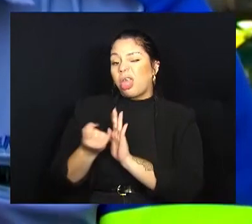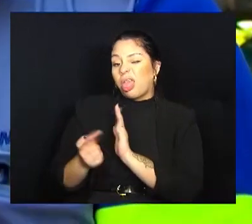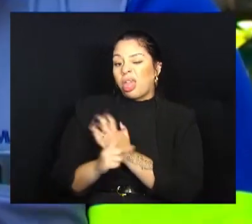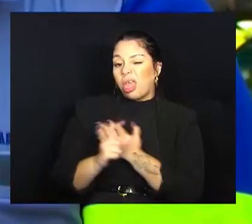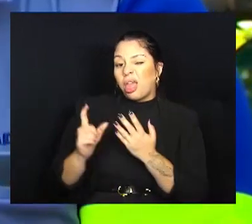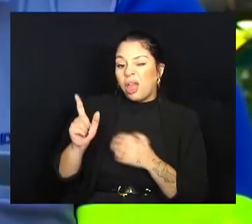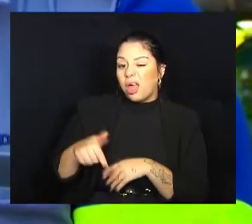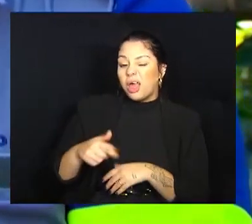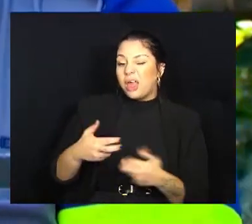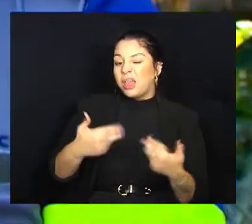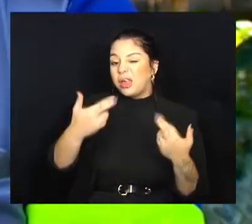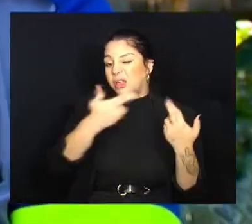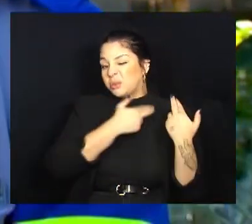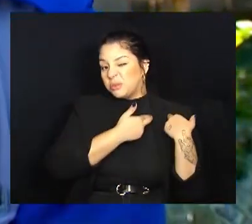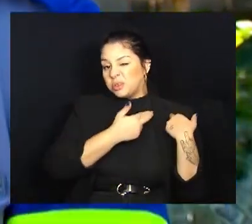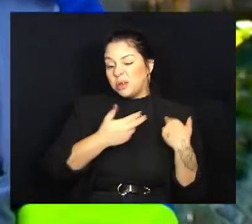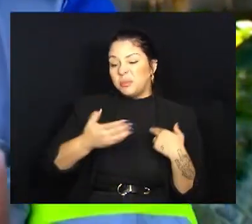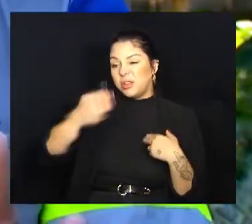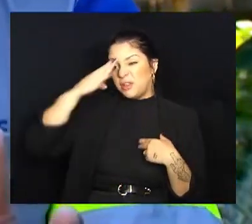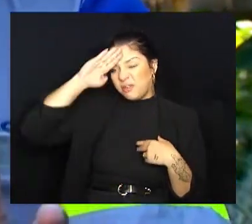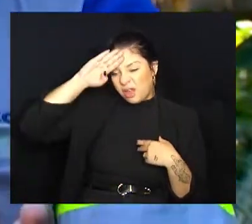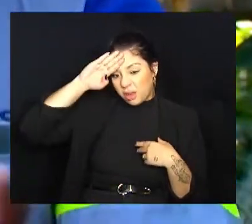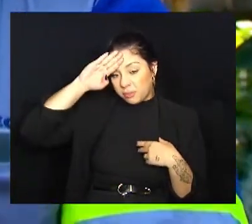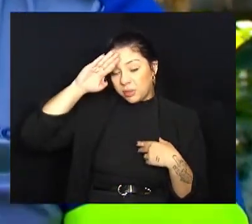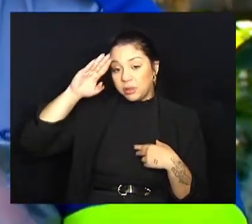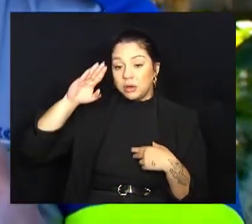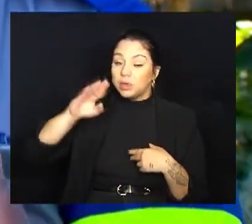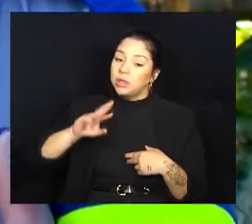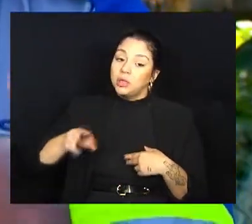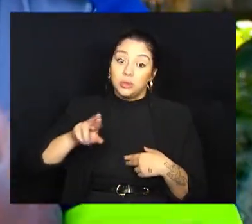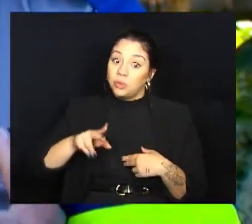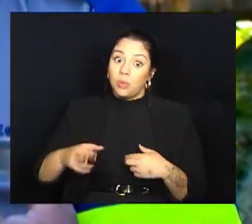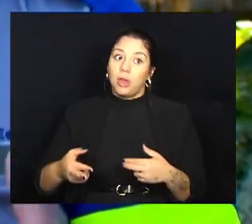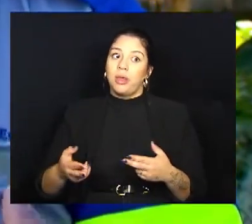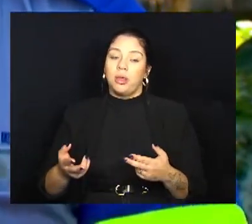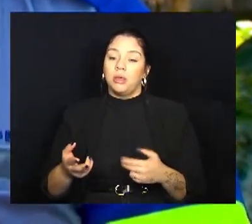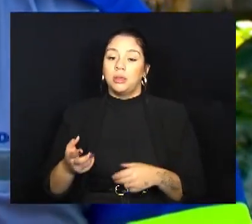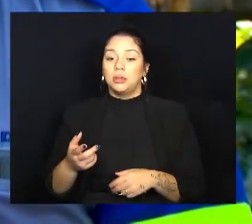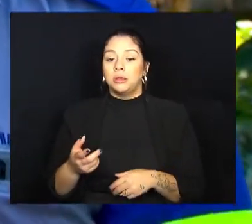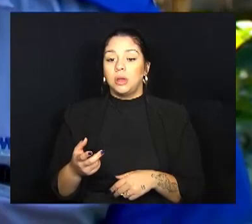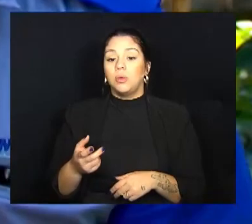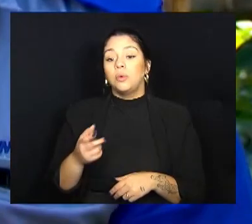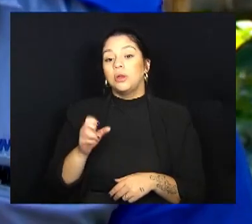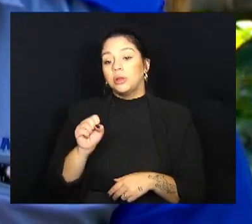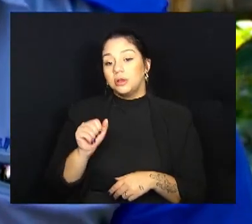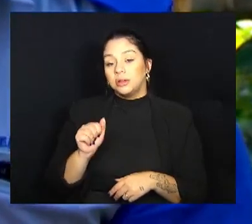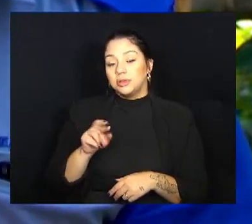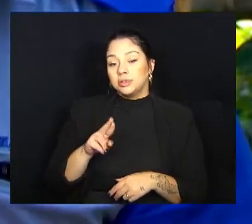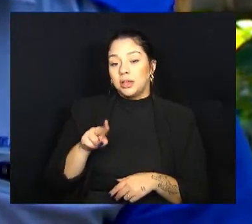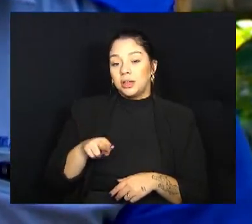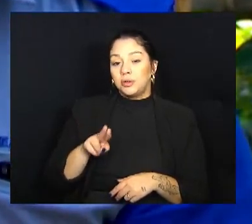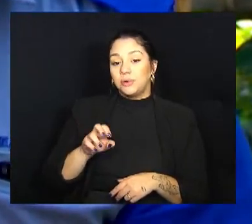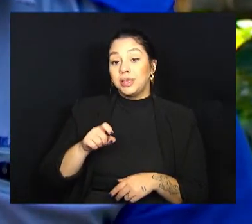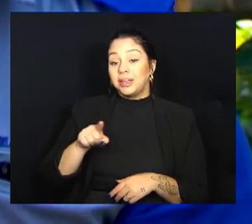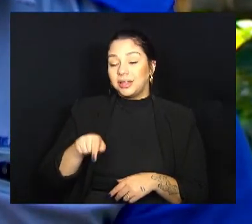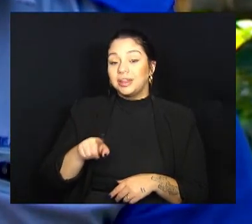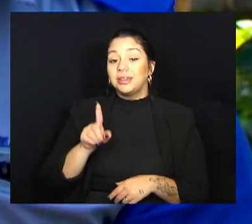verdadeiros culpados pela febre maculosa, e sabemos que não. Então o saruê transmitiu também essa mensagem naquele momento.